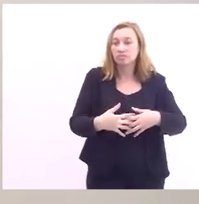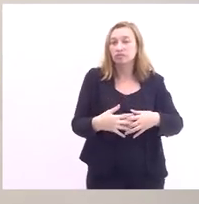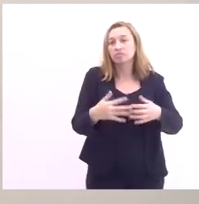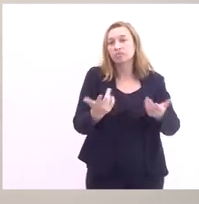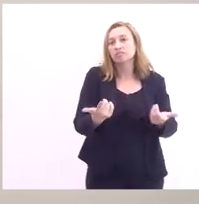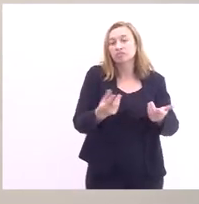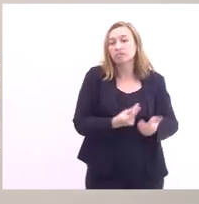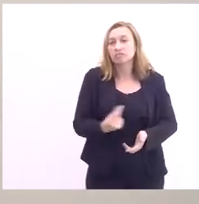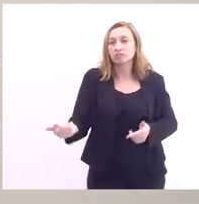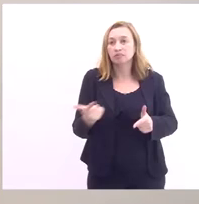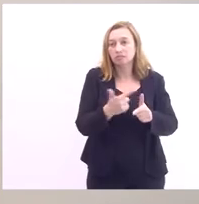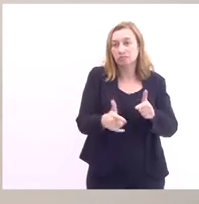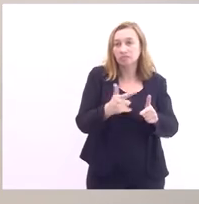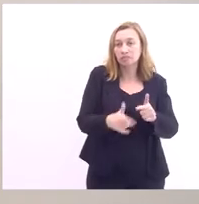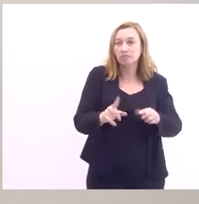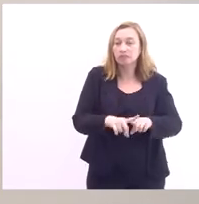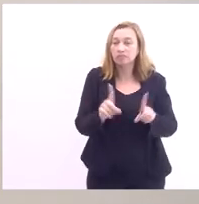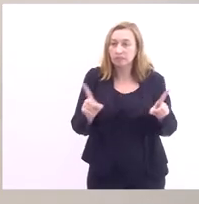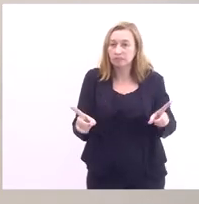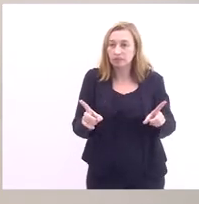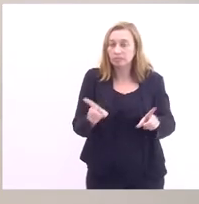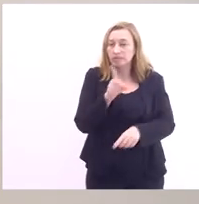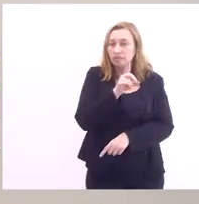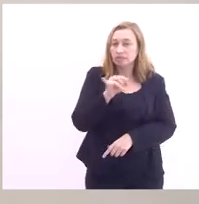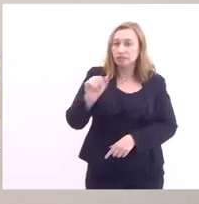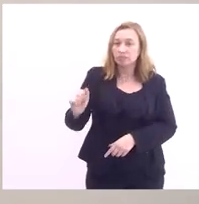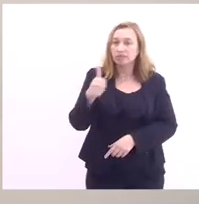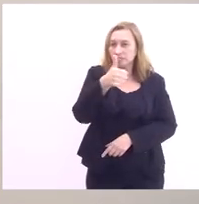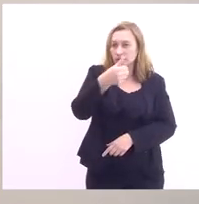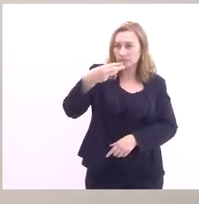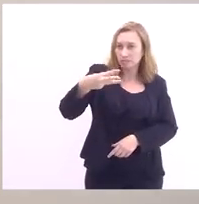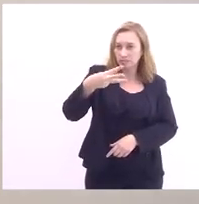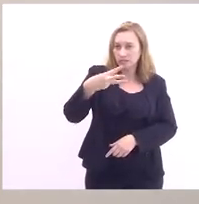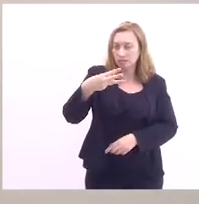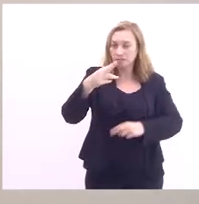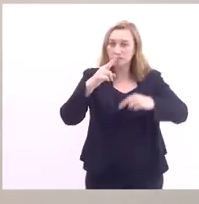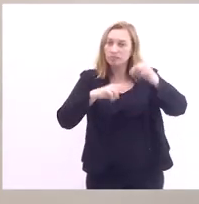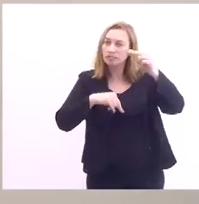problema. Mas, no dia 13 de junho,